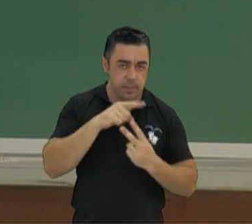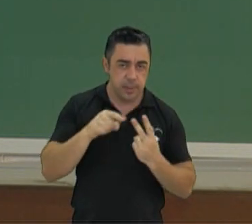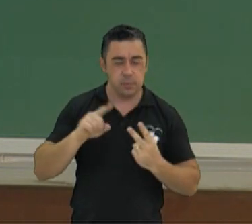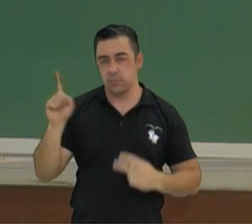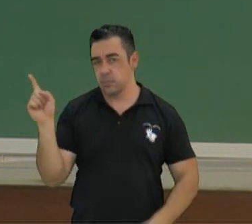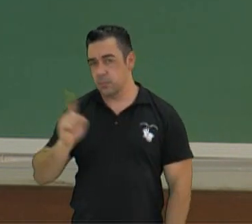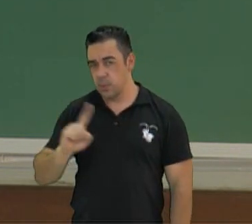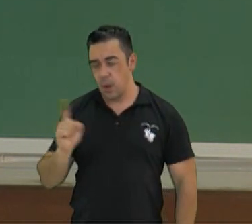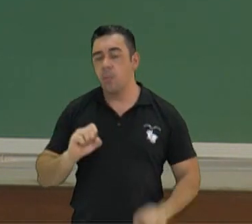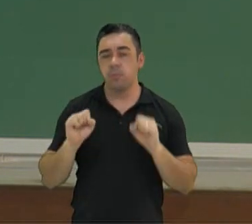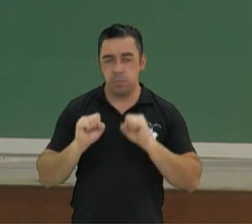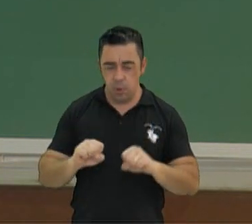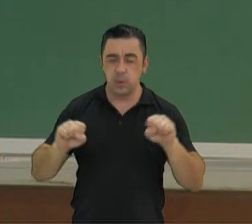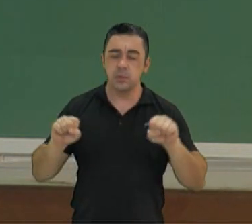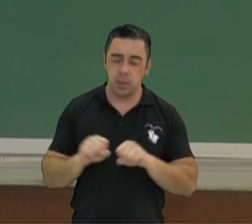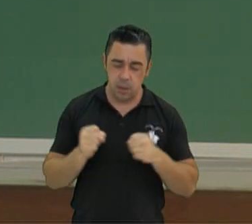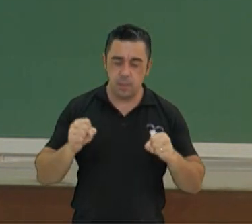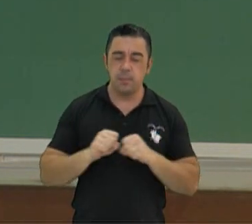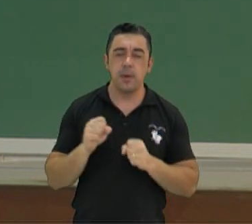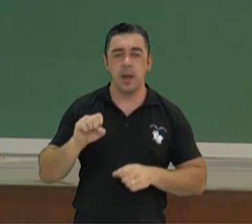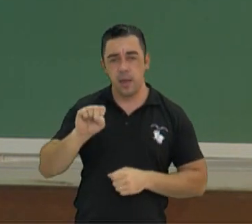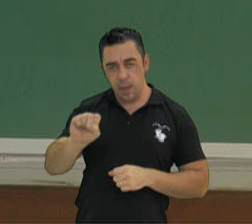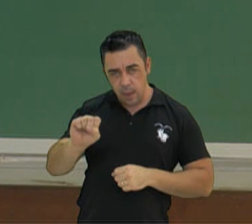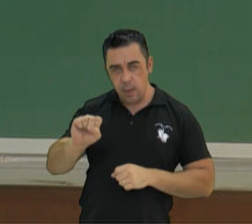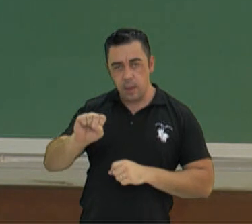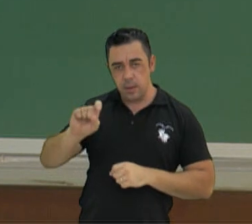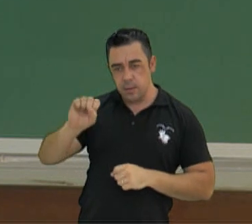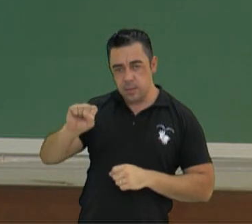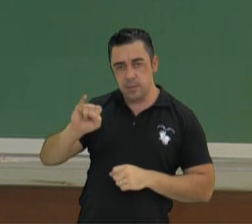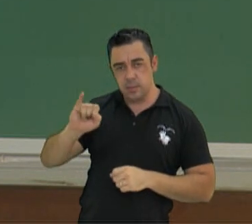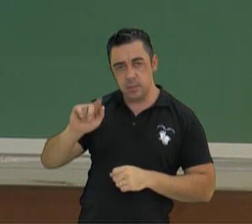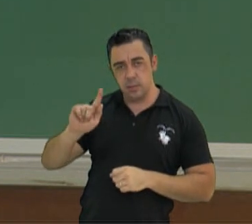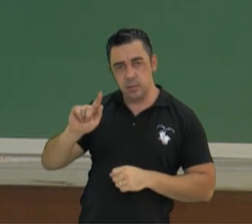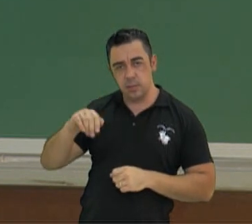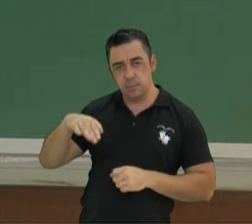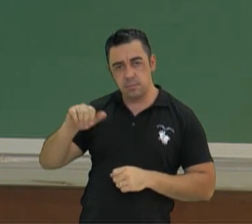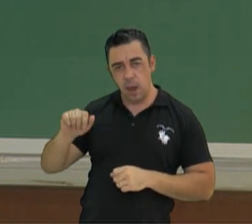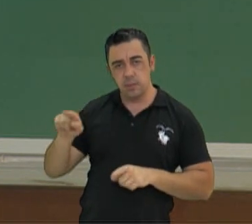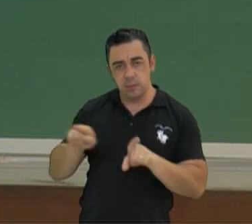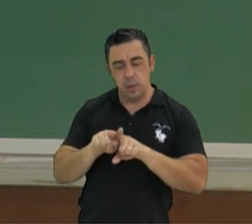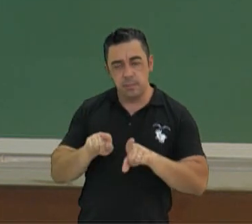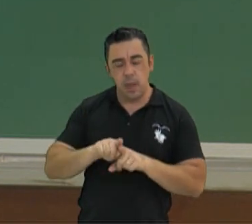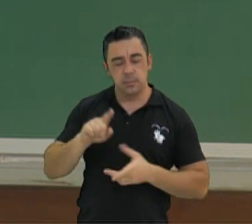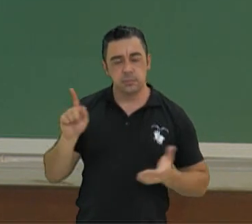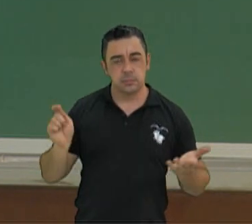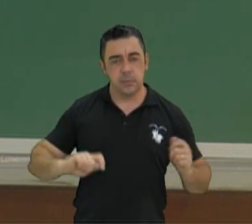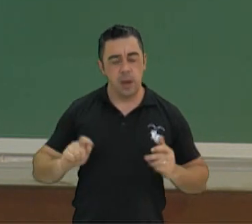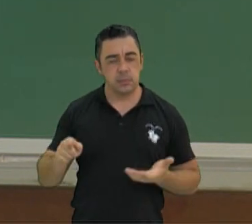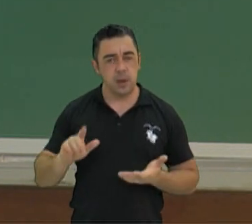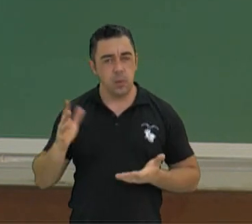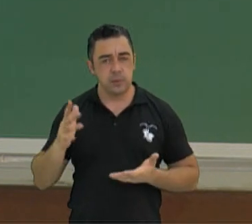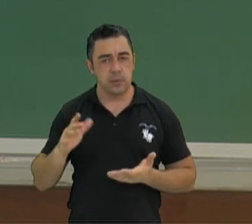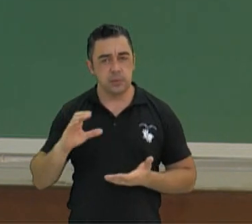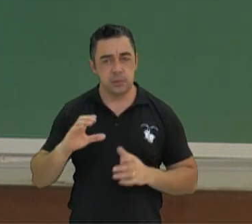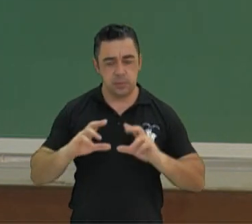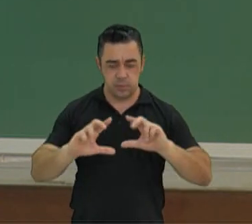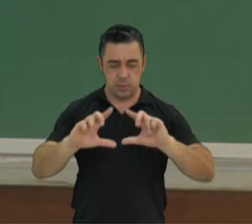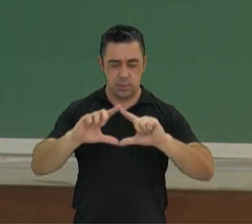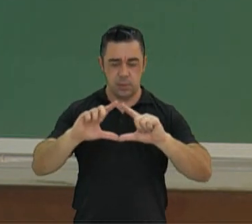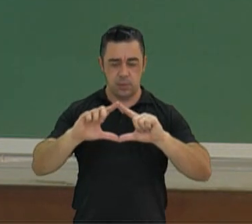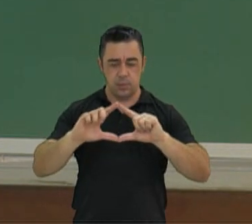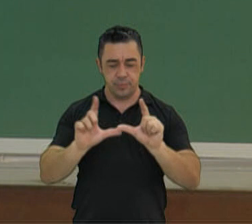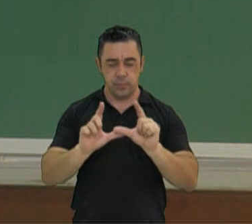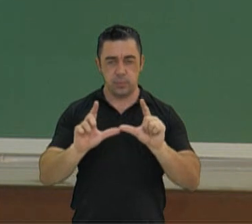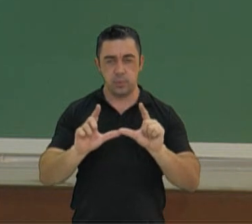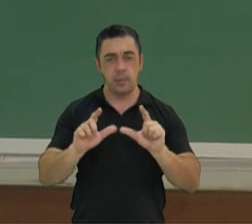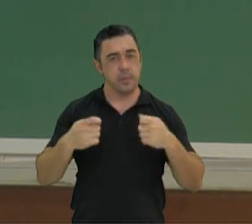Não. Pode acontecer de ocorrer a quebra de ligações sigma também, compostos cíclicos, certo? Mas para isso eu preciso